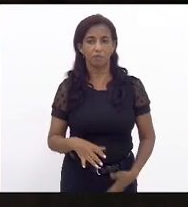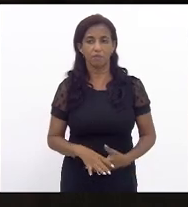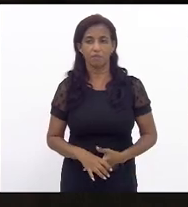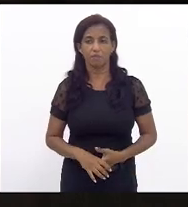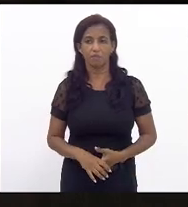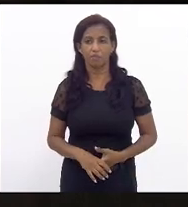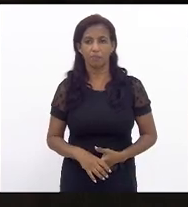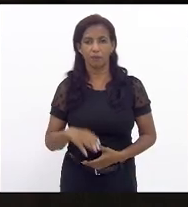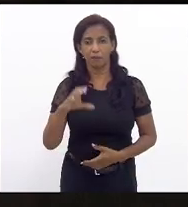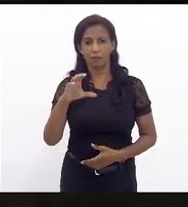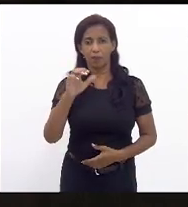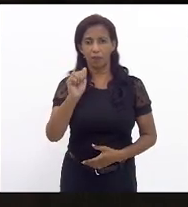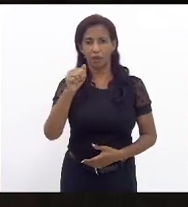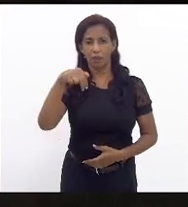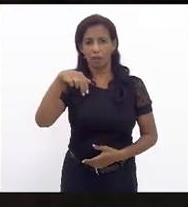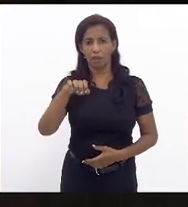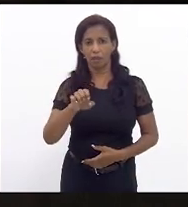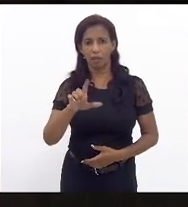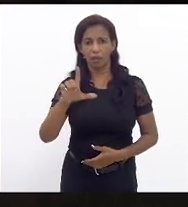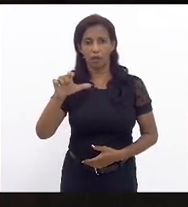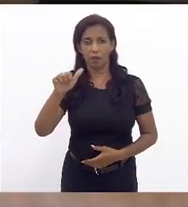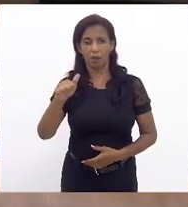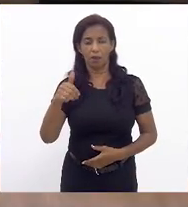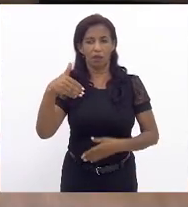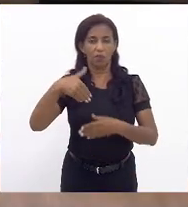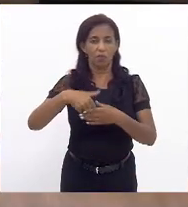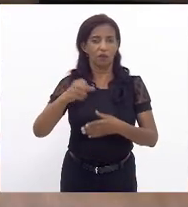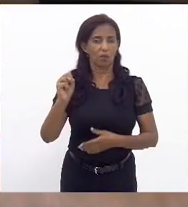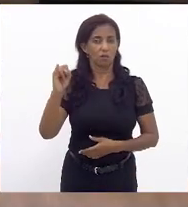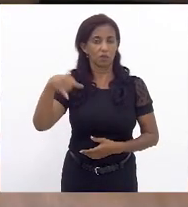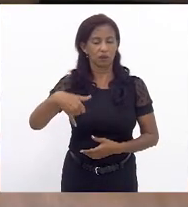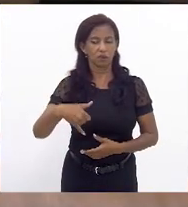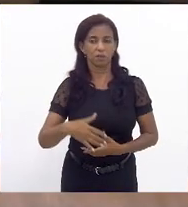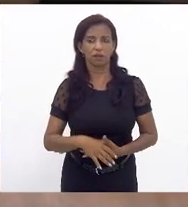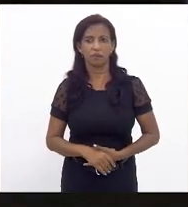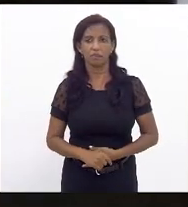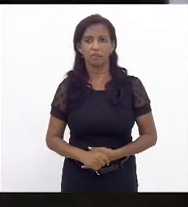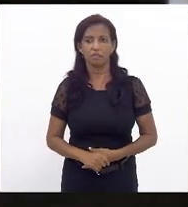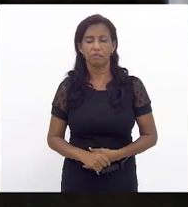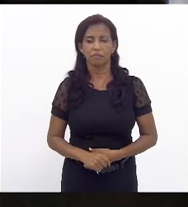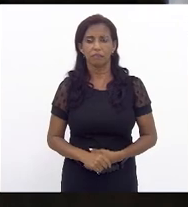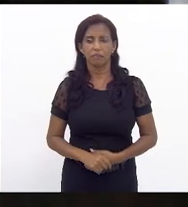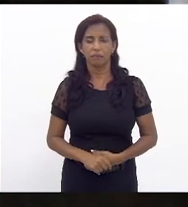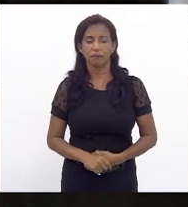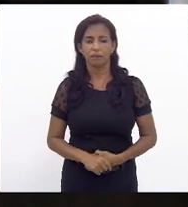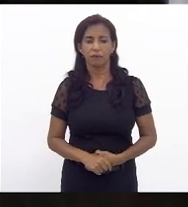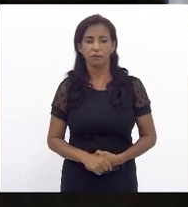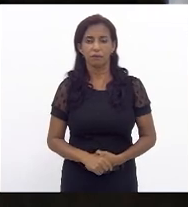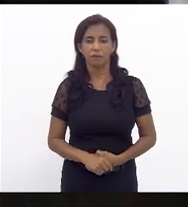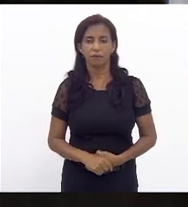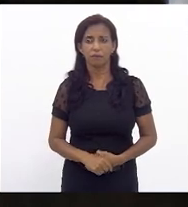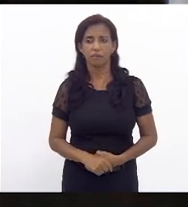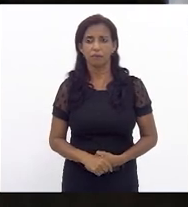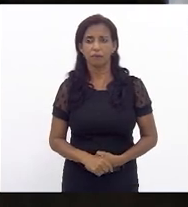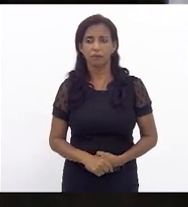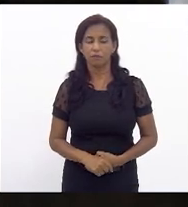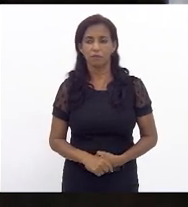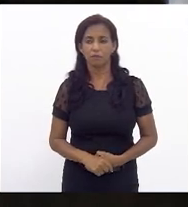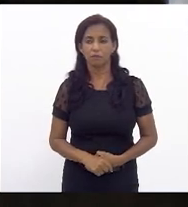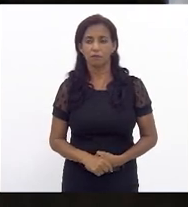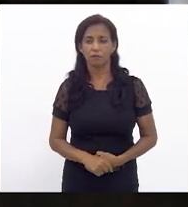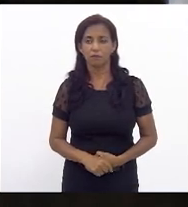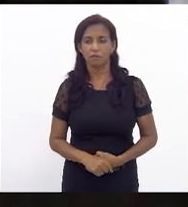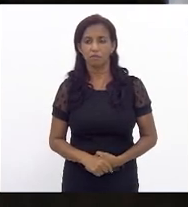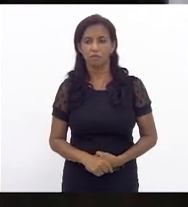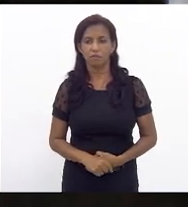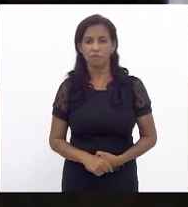Deputado Márcio Canella. Eu voto sim, senhor presidente. Vota sim o deputado Márcio Canella.